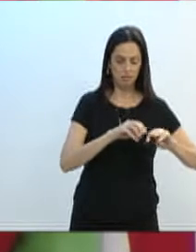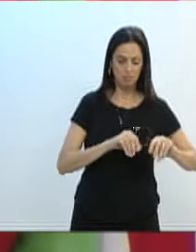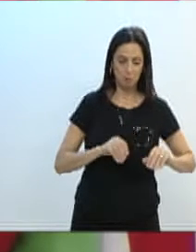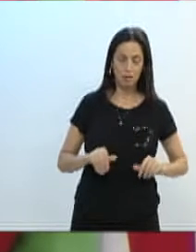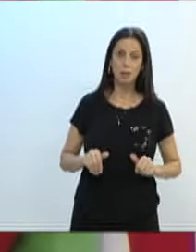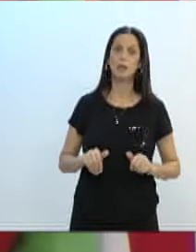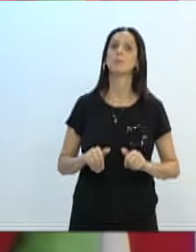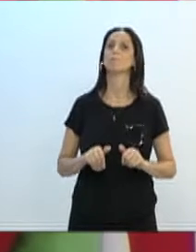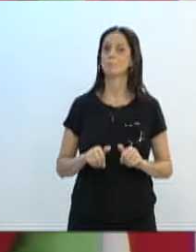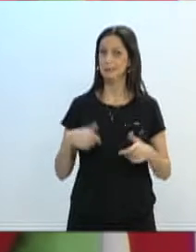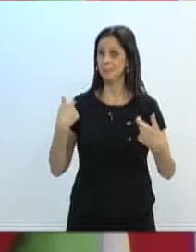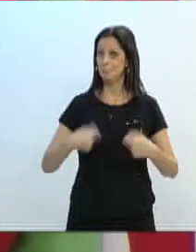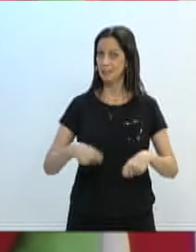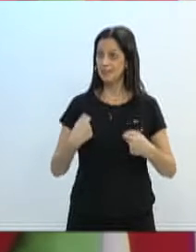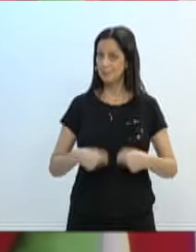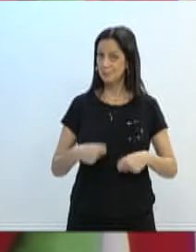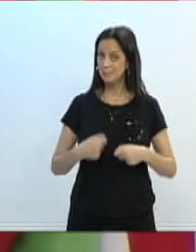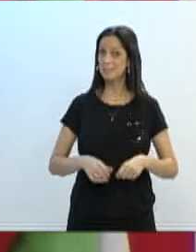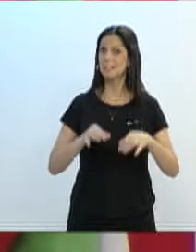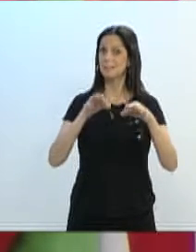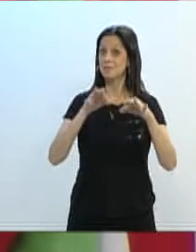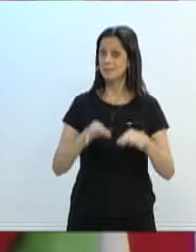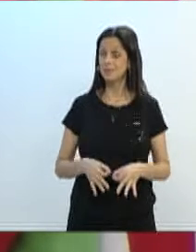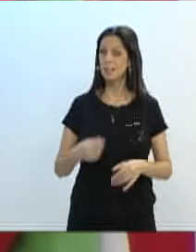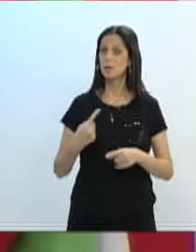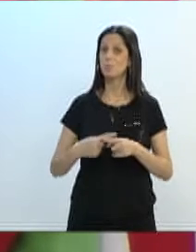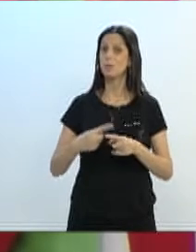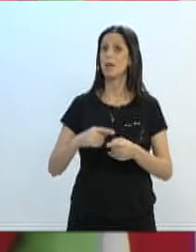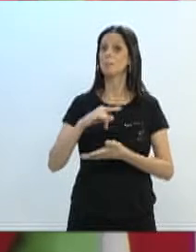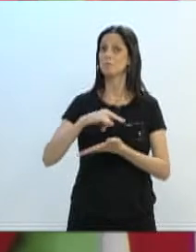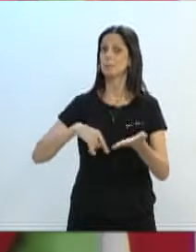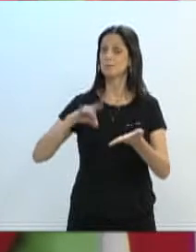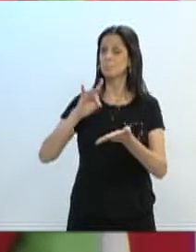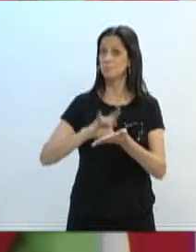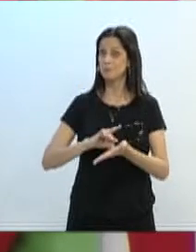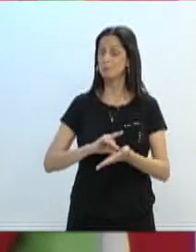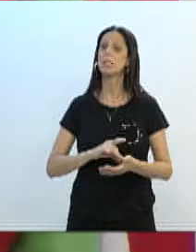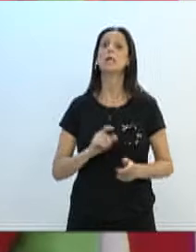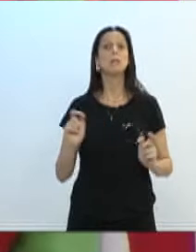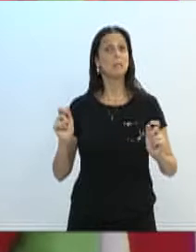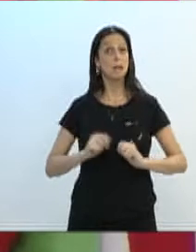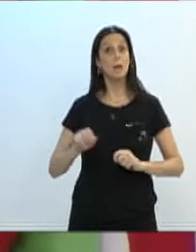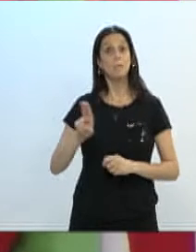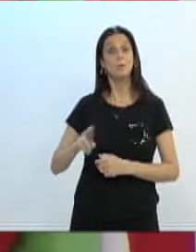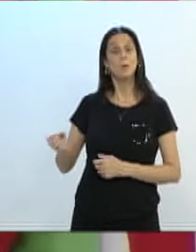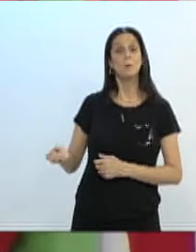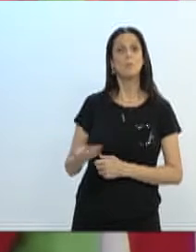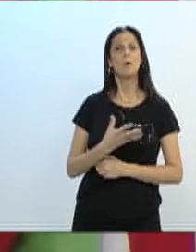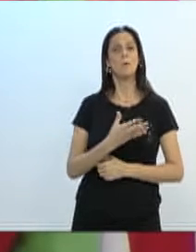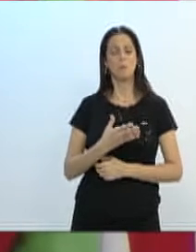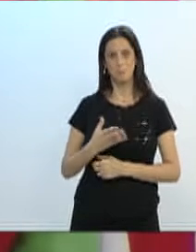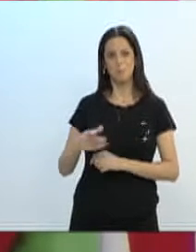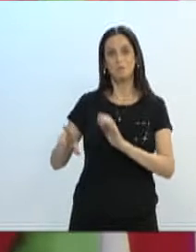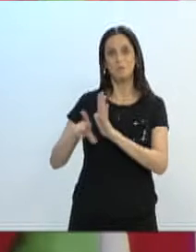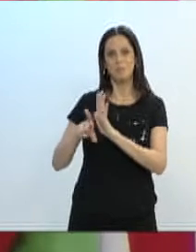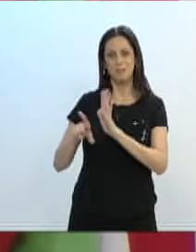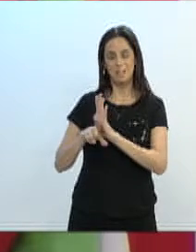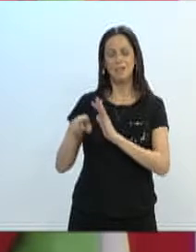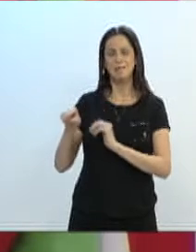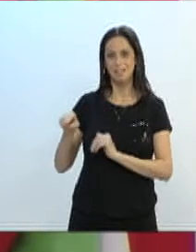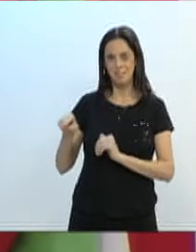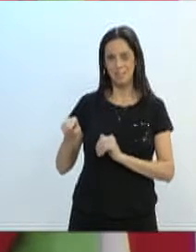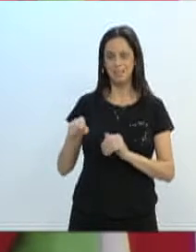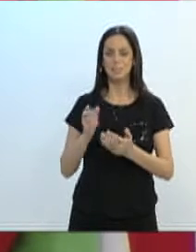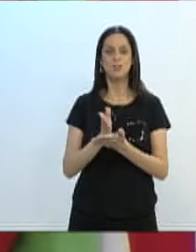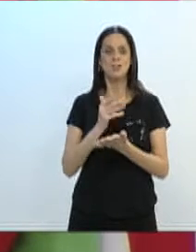estão irregulares e que são irregularizáveis diante da nova lei do REURB, que fala sobre núcleo urbano, né? Então, a ideia